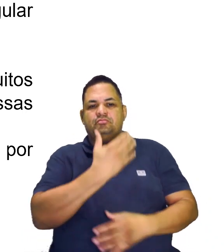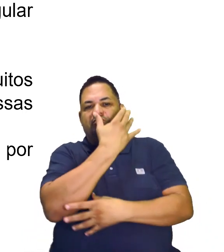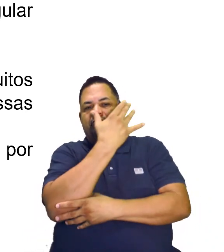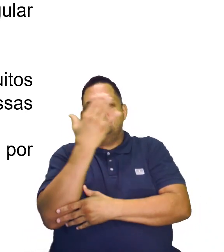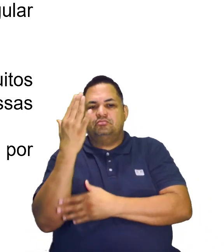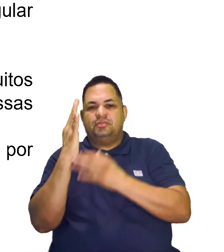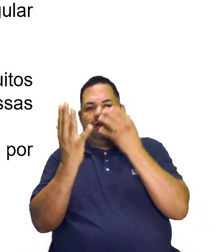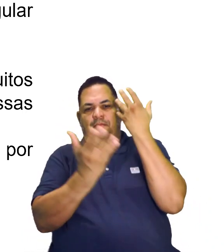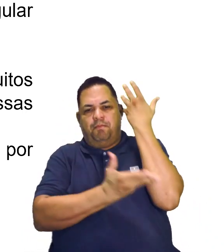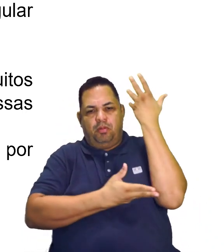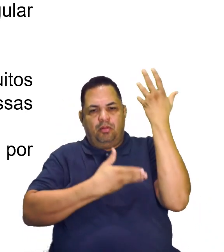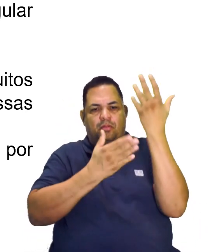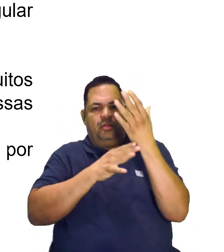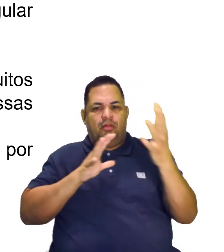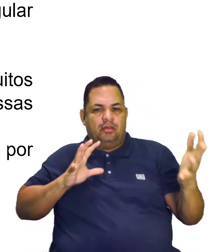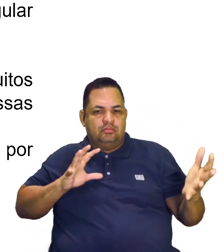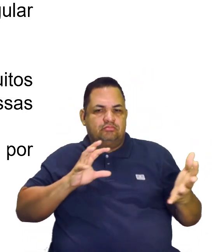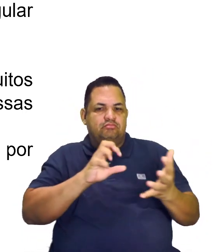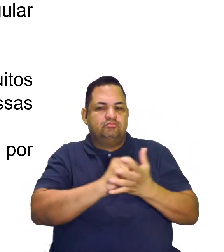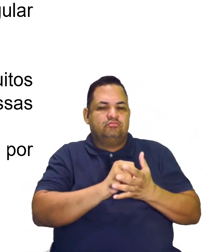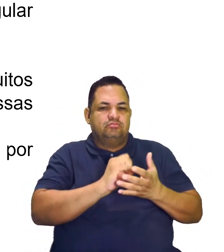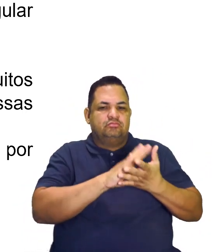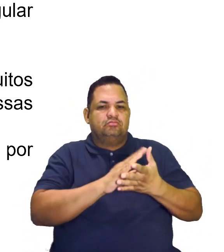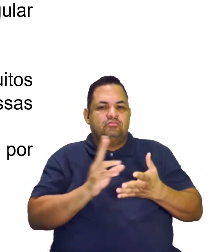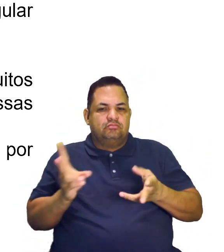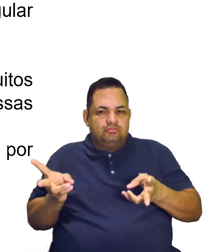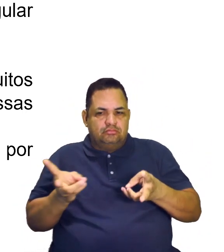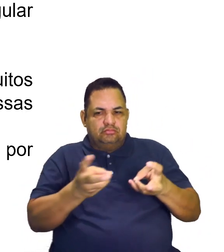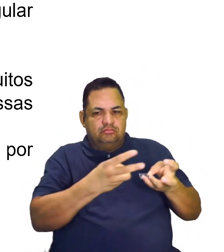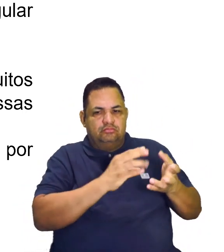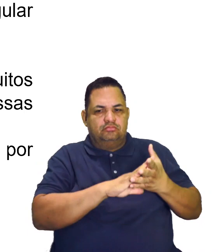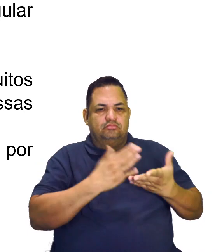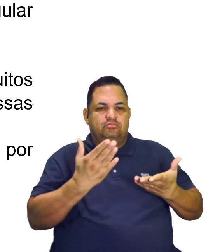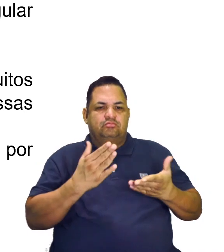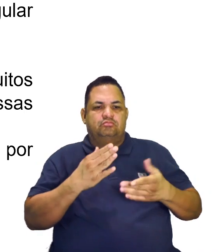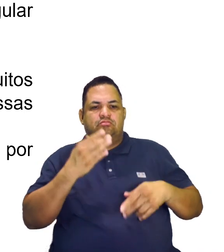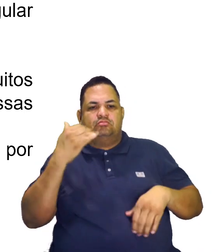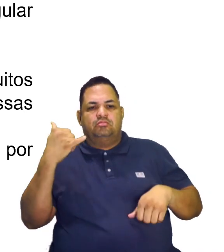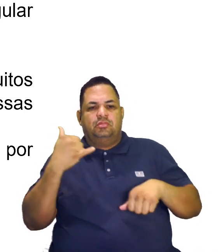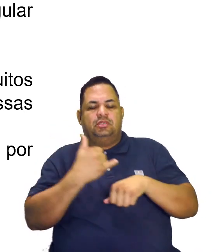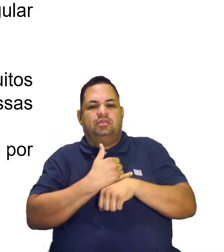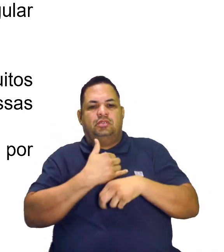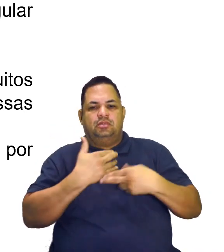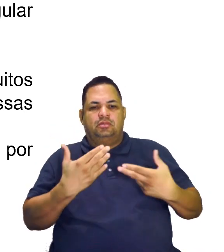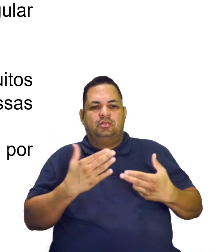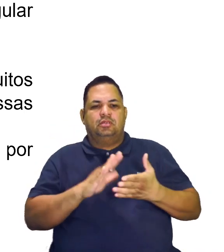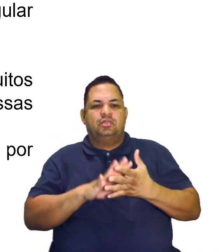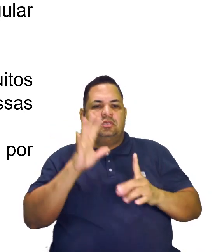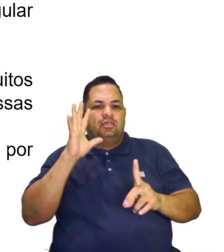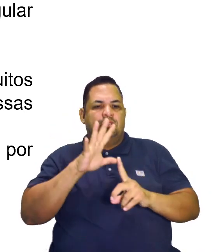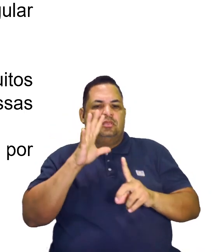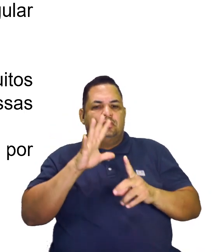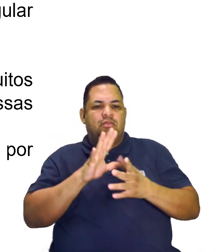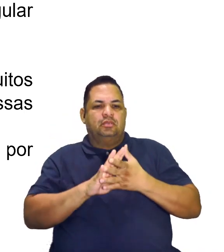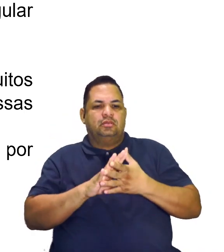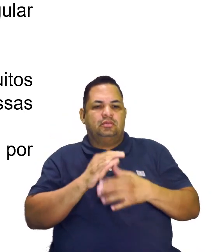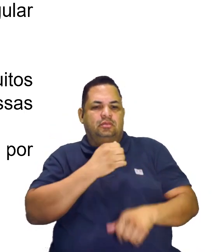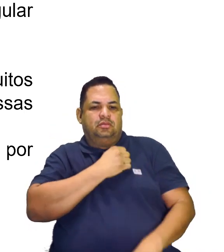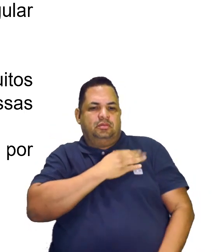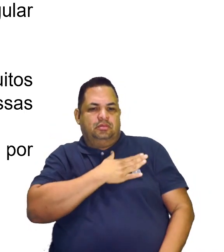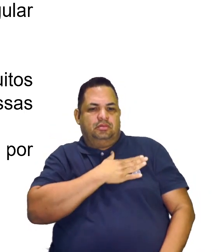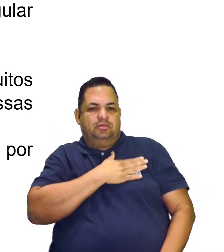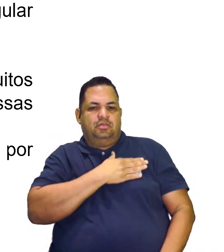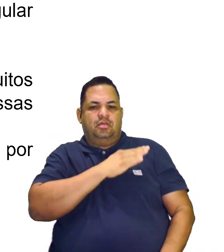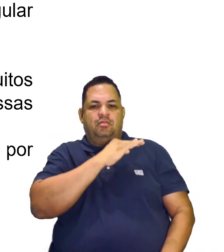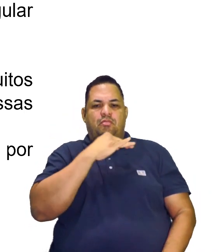desmatamentos, invasões e mineração irregular afetam os territórios desses povos? Preconceito, risco